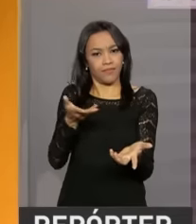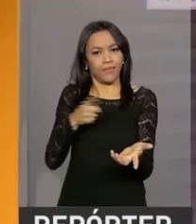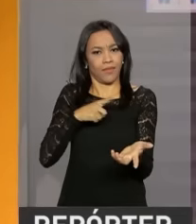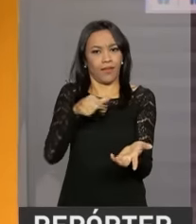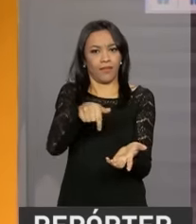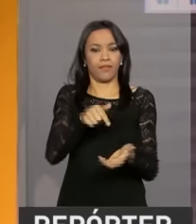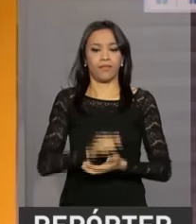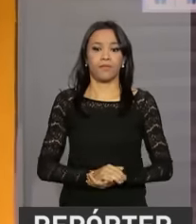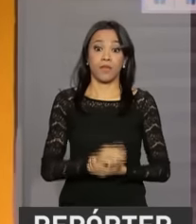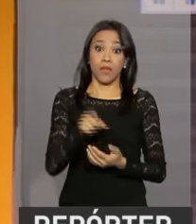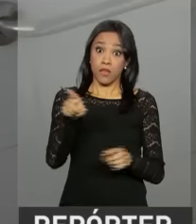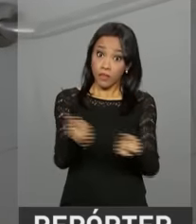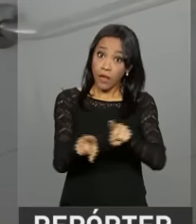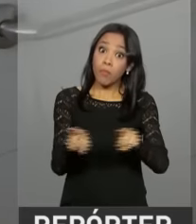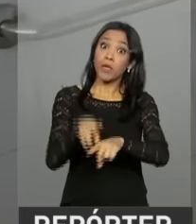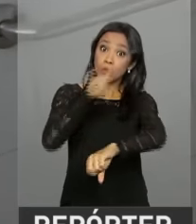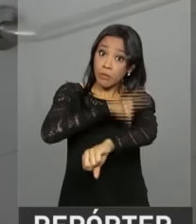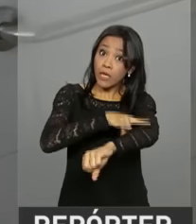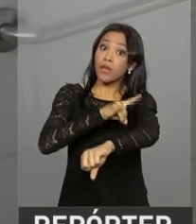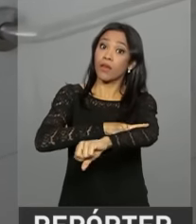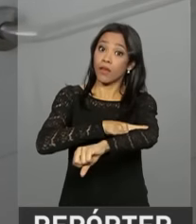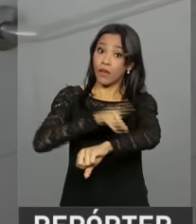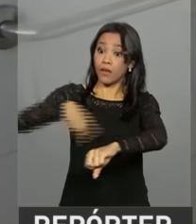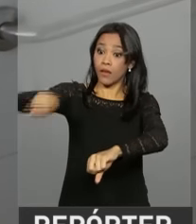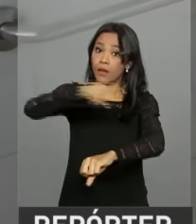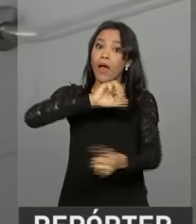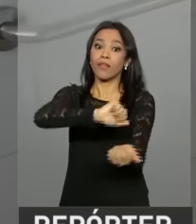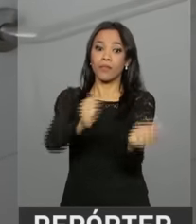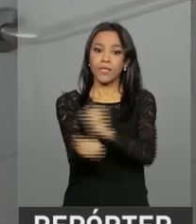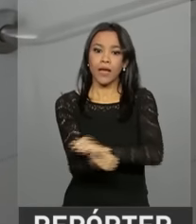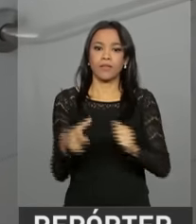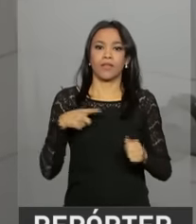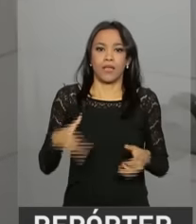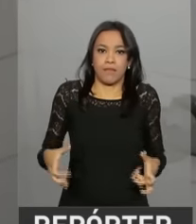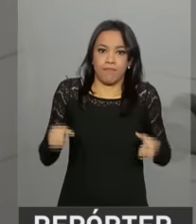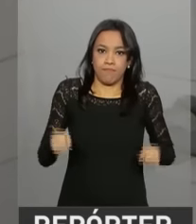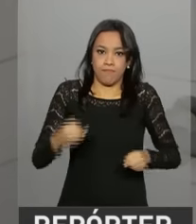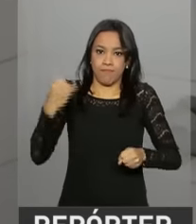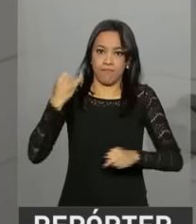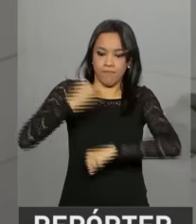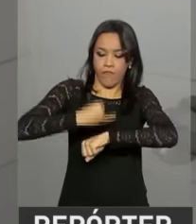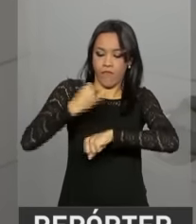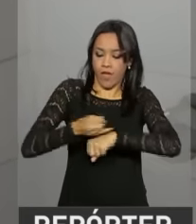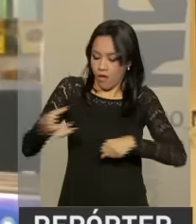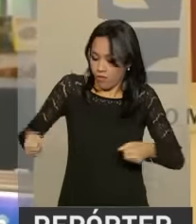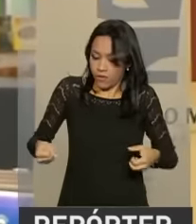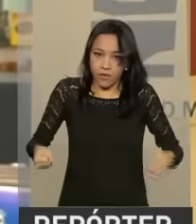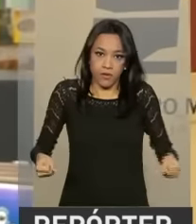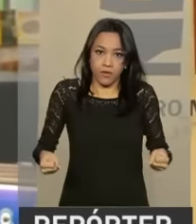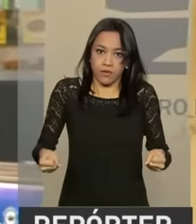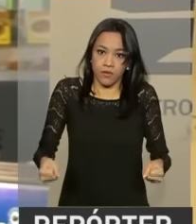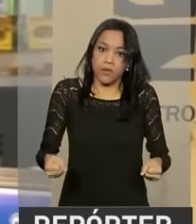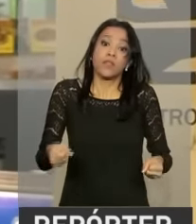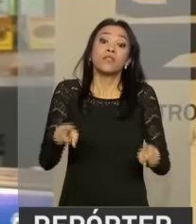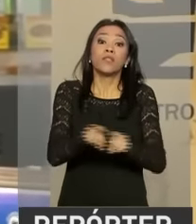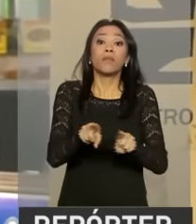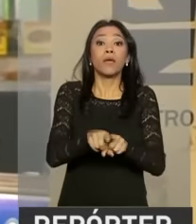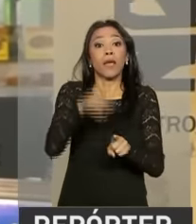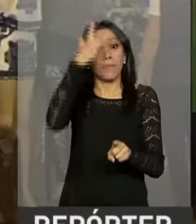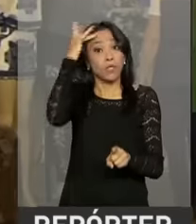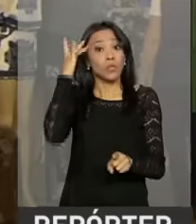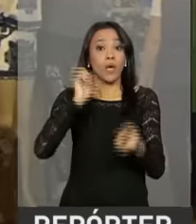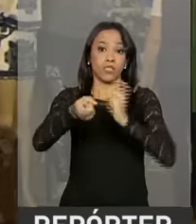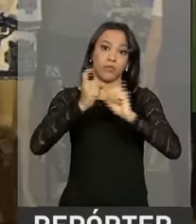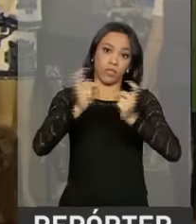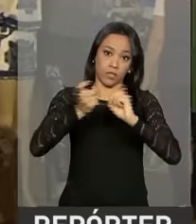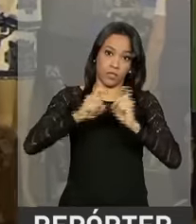dentro. Os banheiros também são adaptados, com barras que auxiliam as pessoas com deficiência. E segundo o gestor da Feira de São